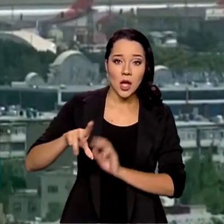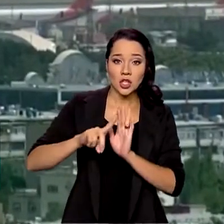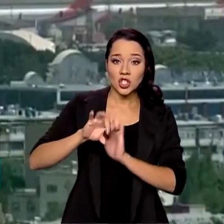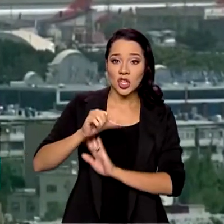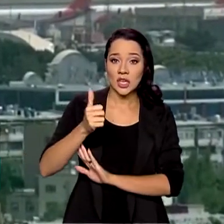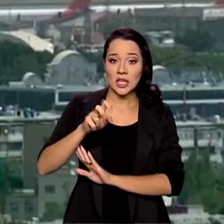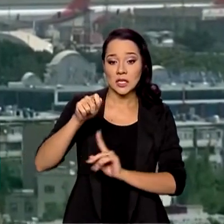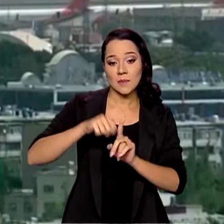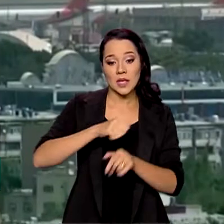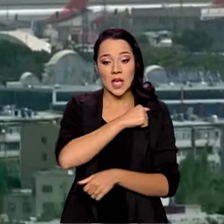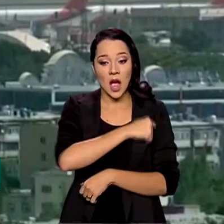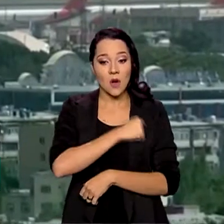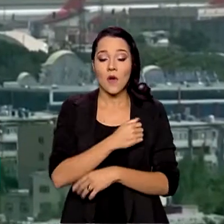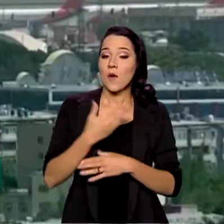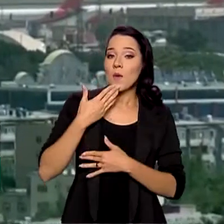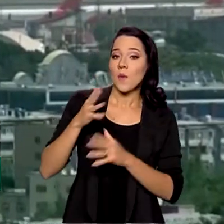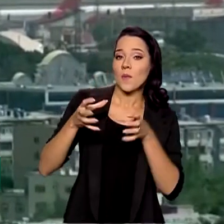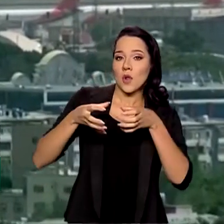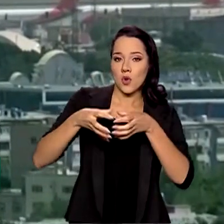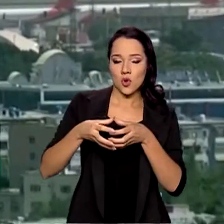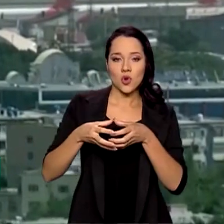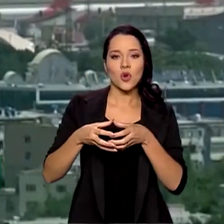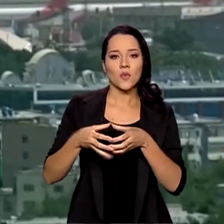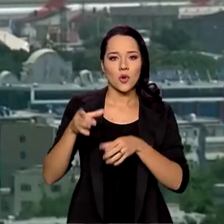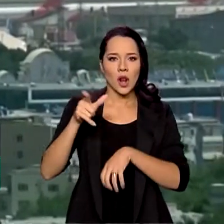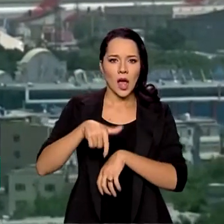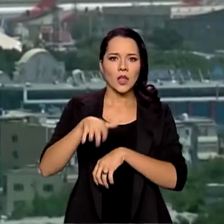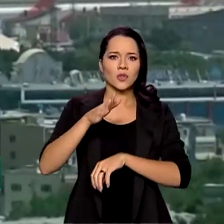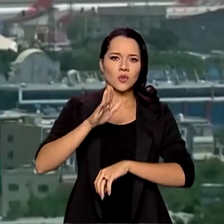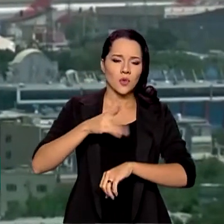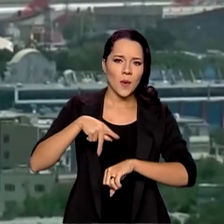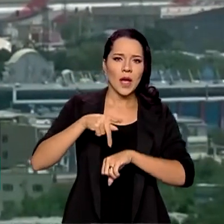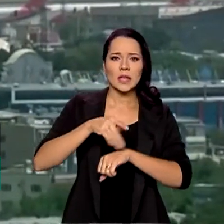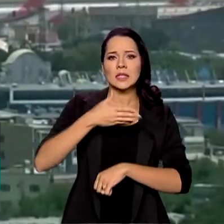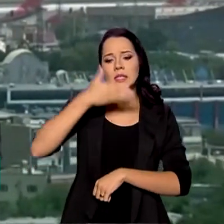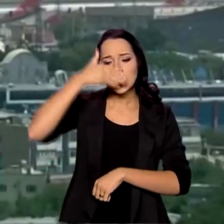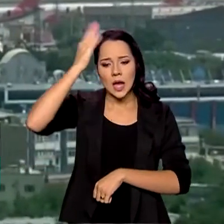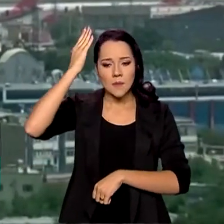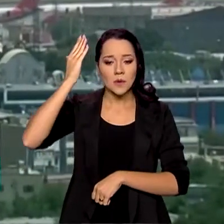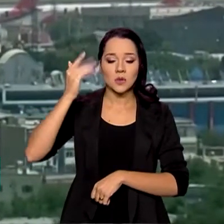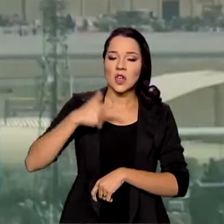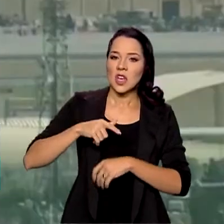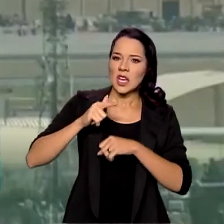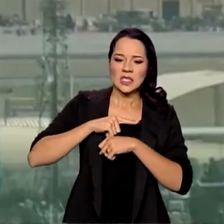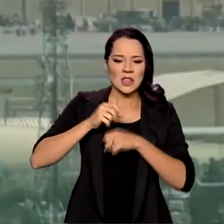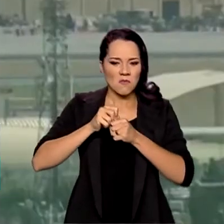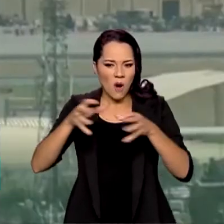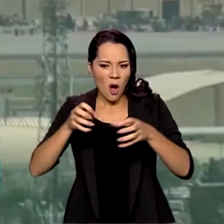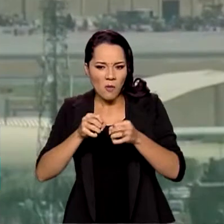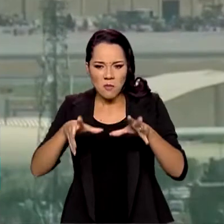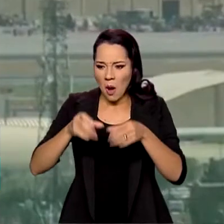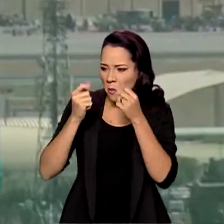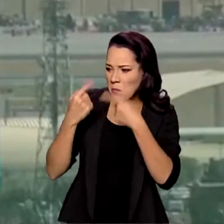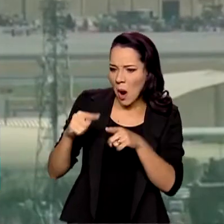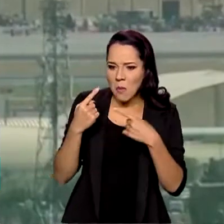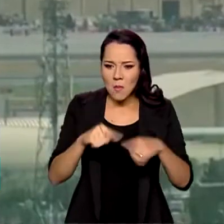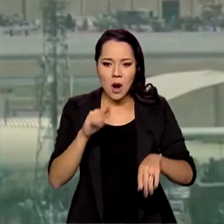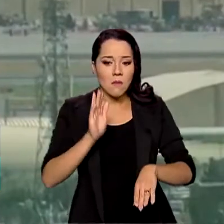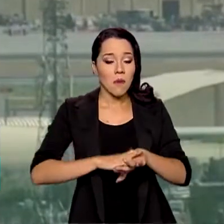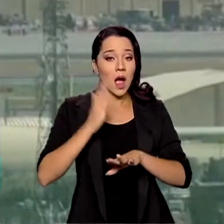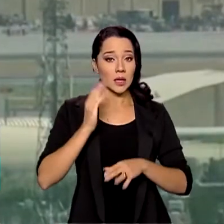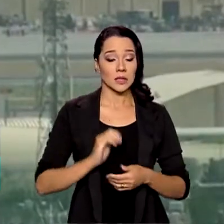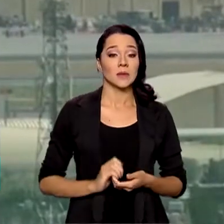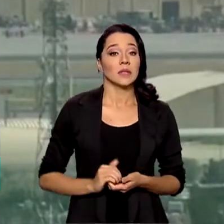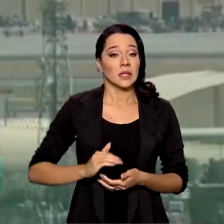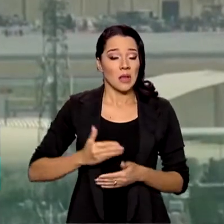agosto, foi reivindicado pelo grupo Estado Islâmico. Os atentados aumentam a tensão no Afeganistão há poucos dias